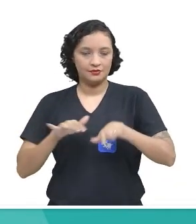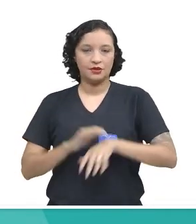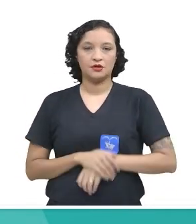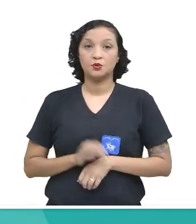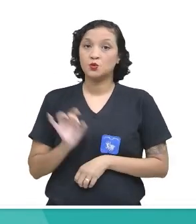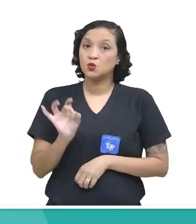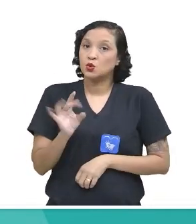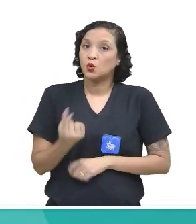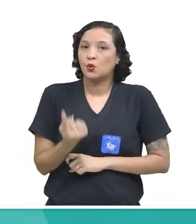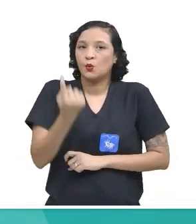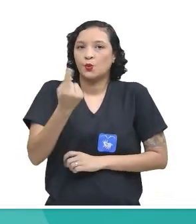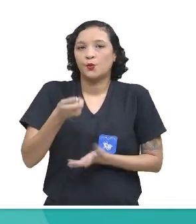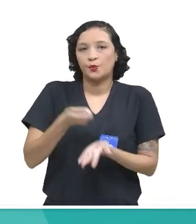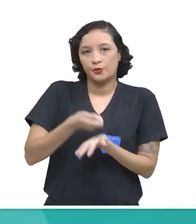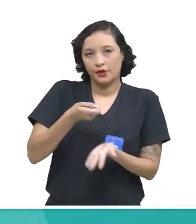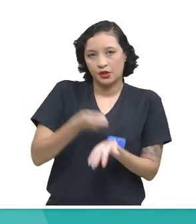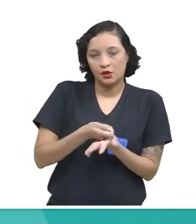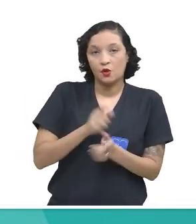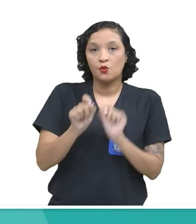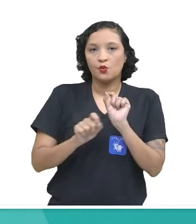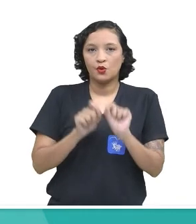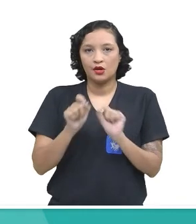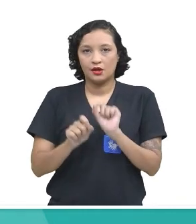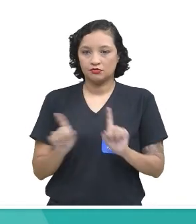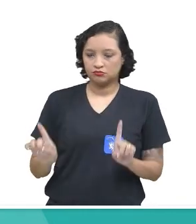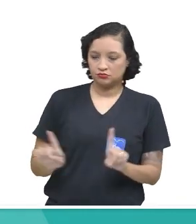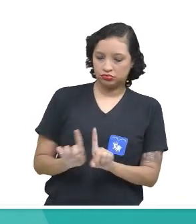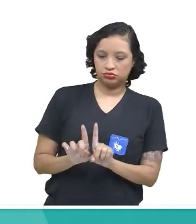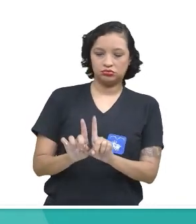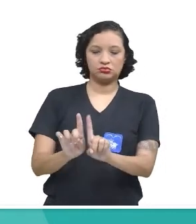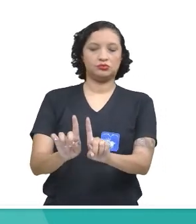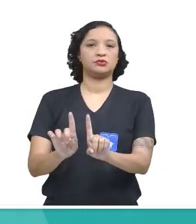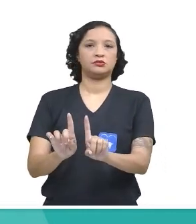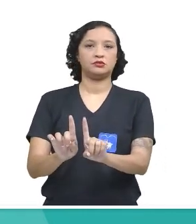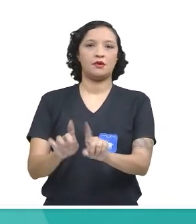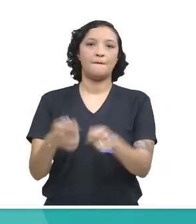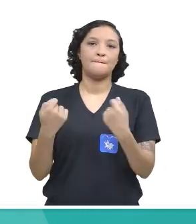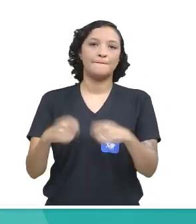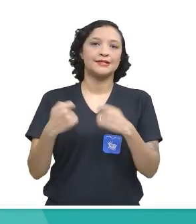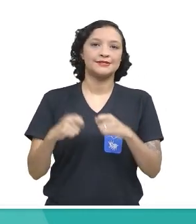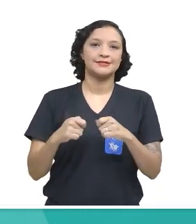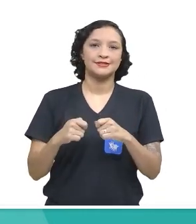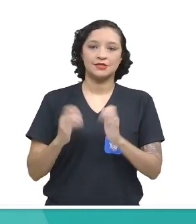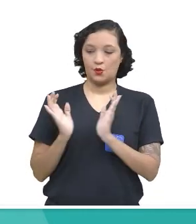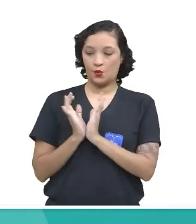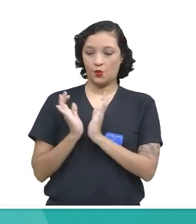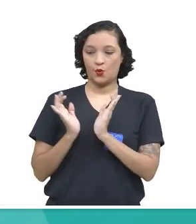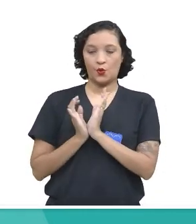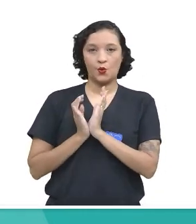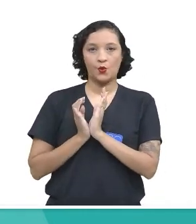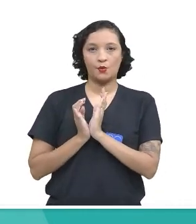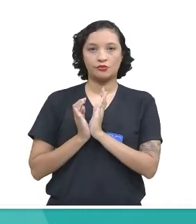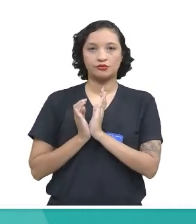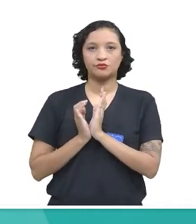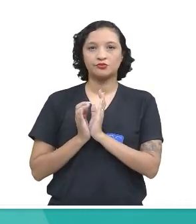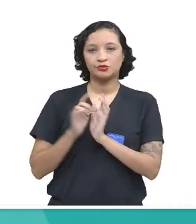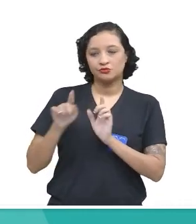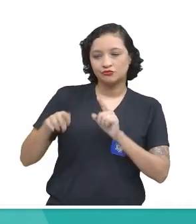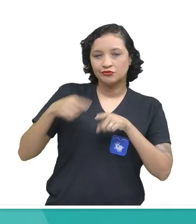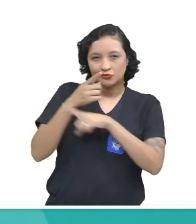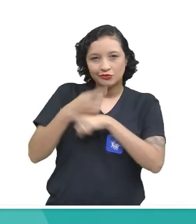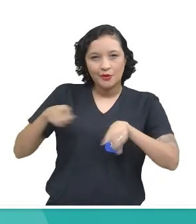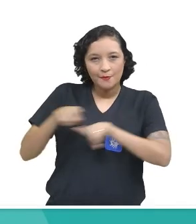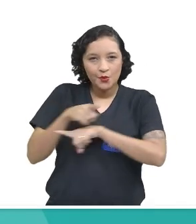nessa dança é que os casais eles passem diante do conjunto musical que vão executar aí as